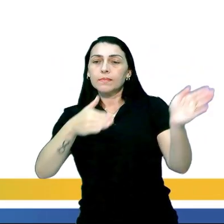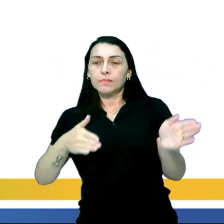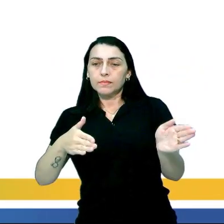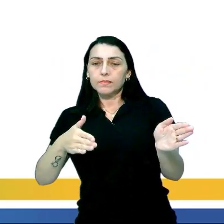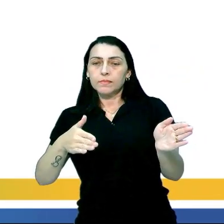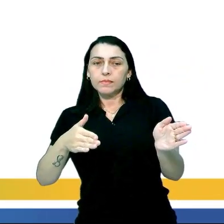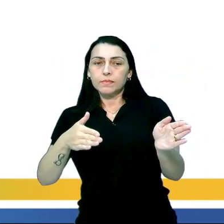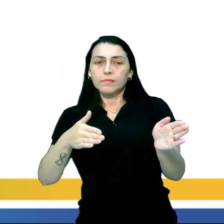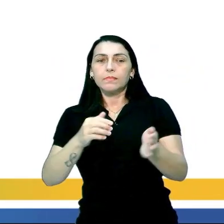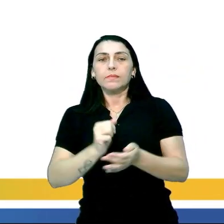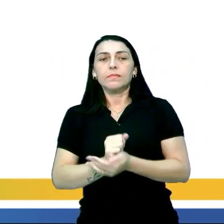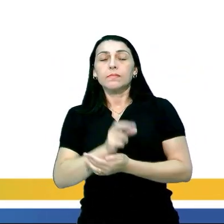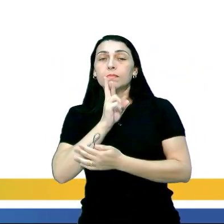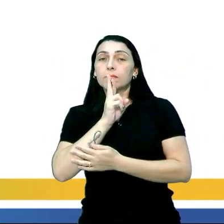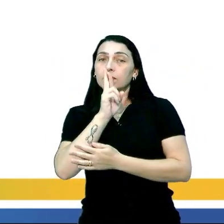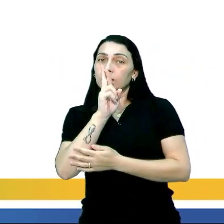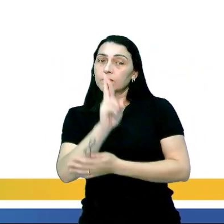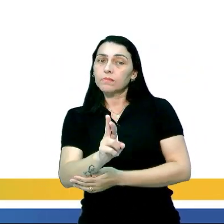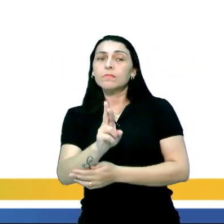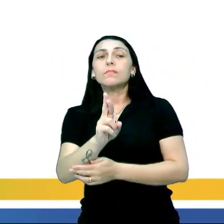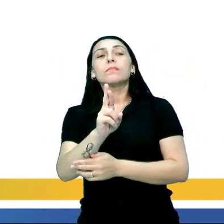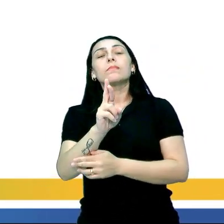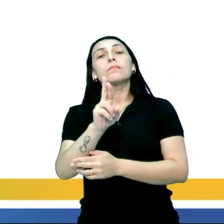aí. Resolvendo,